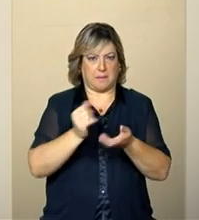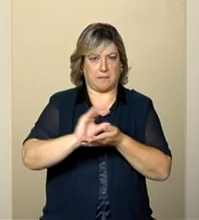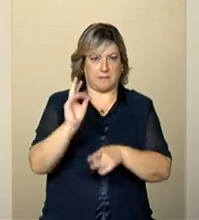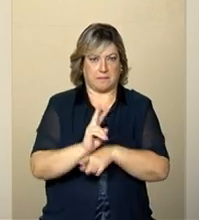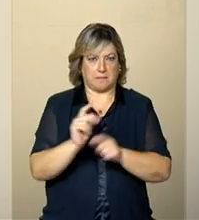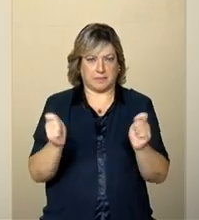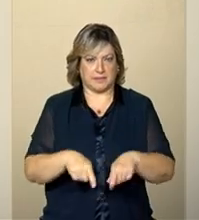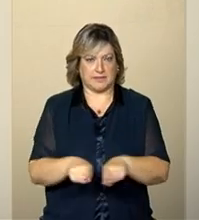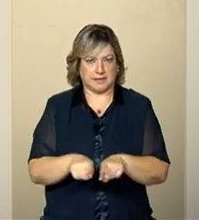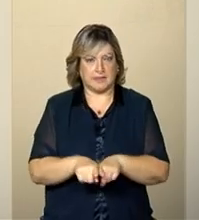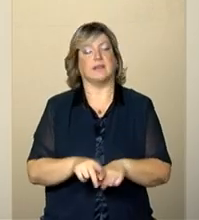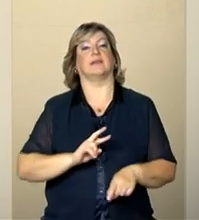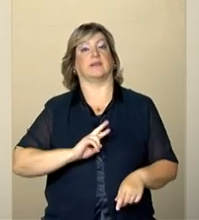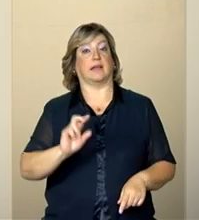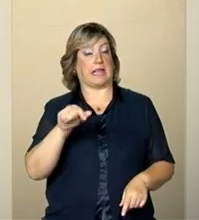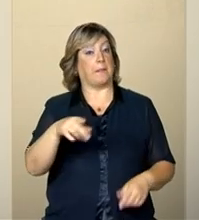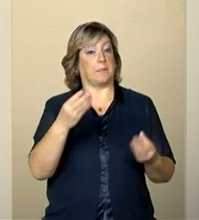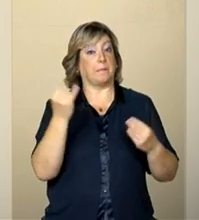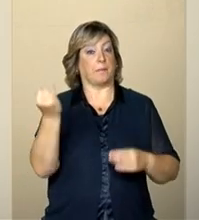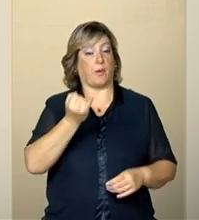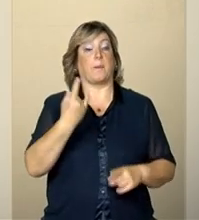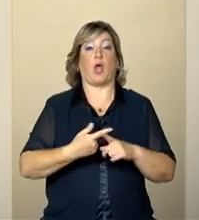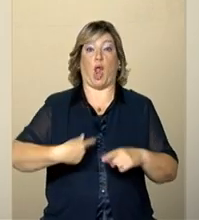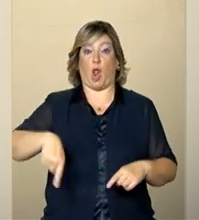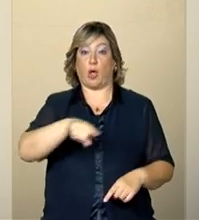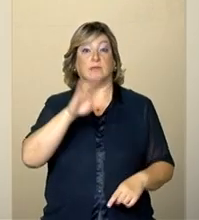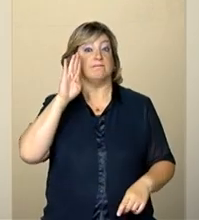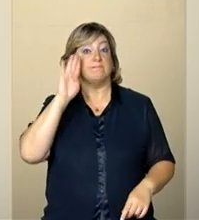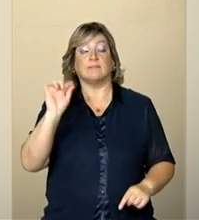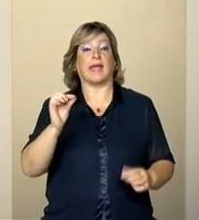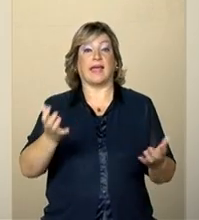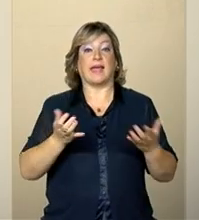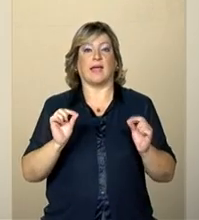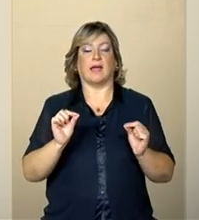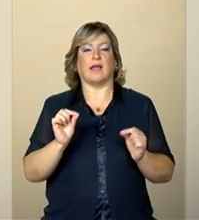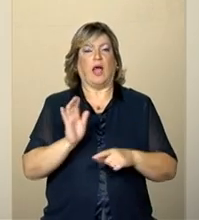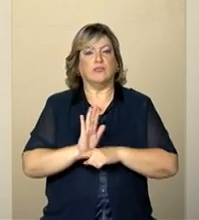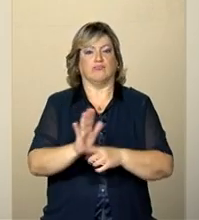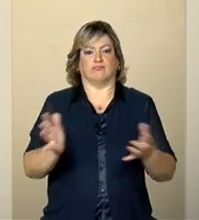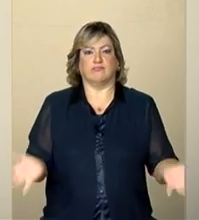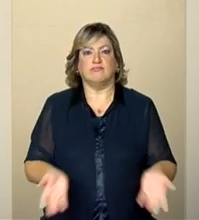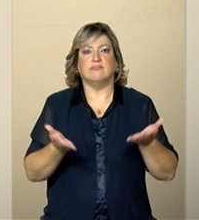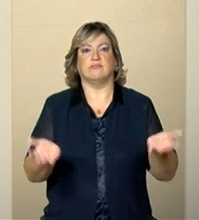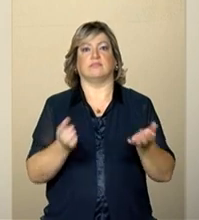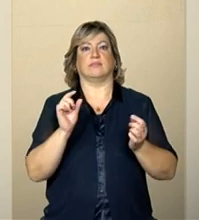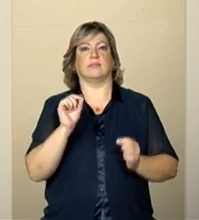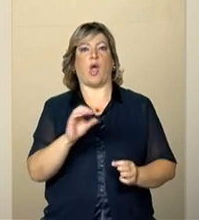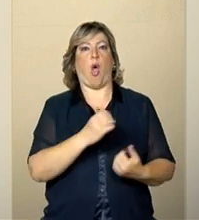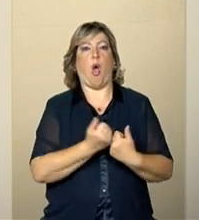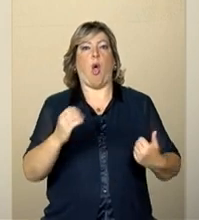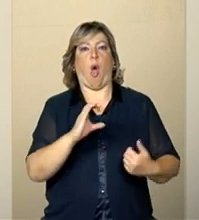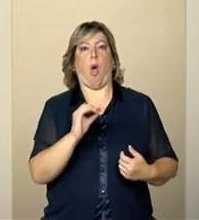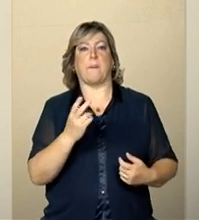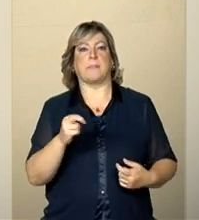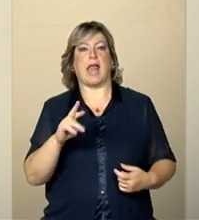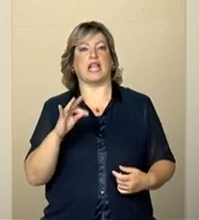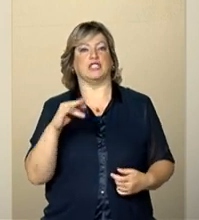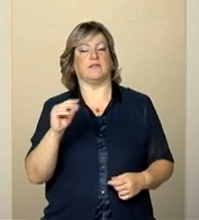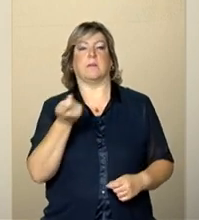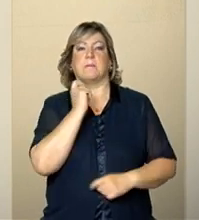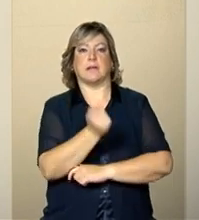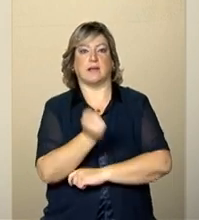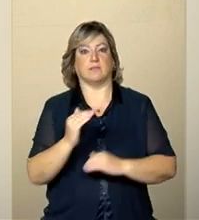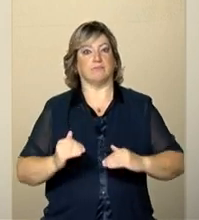Luciano isso é muito importante porque o nosso objetivo é estimular as cooperativas de pescadores a crescer e se